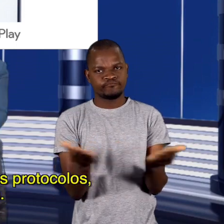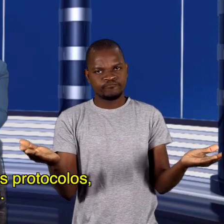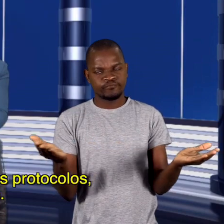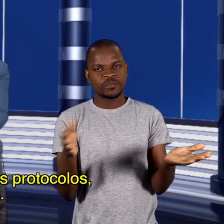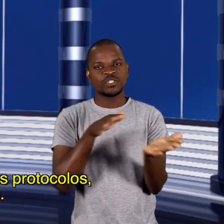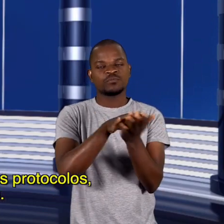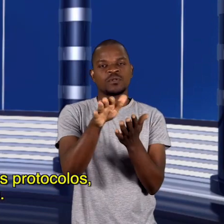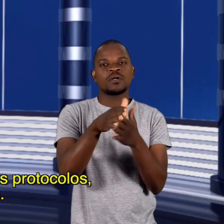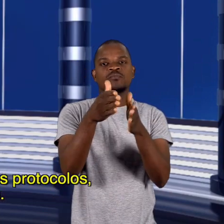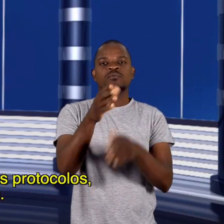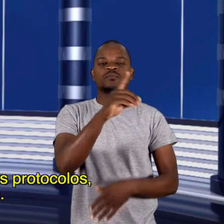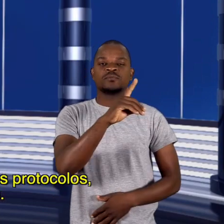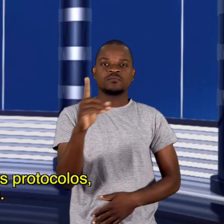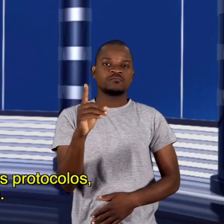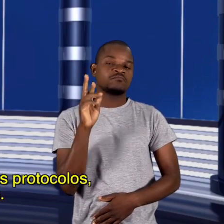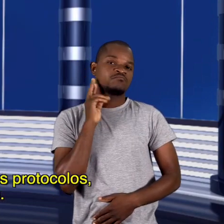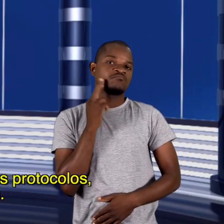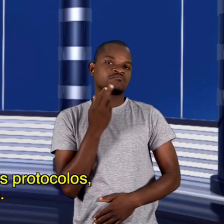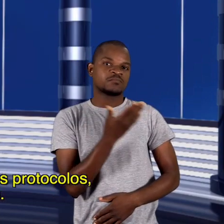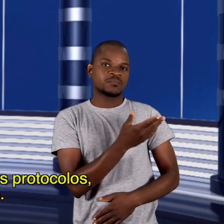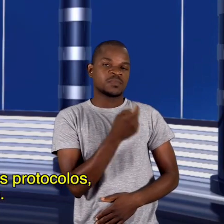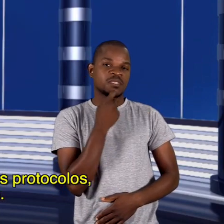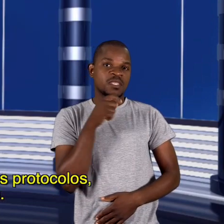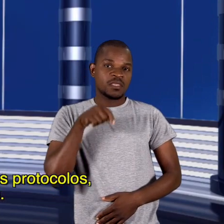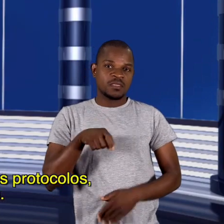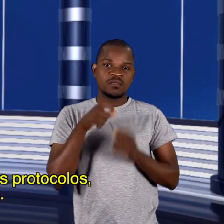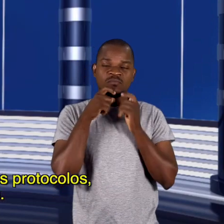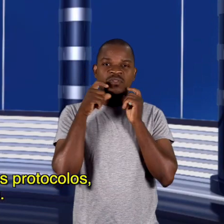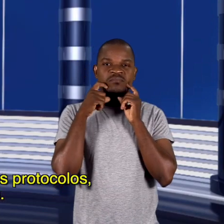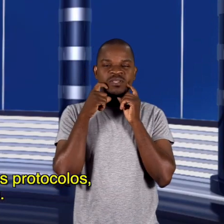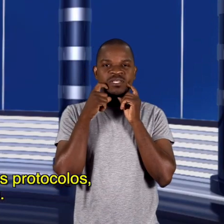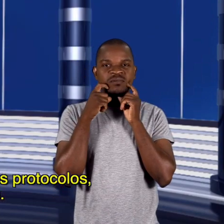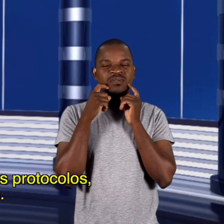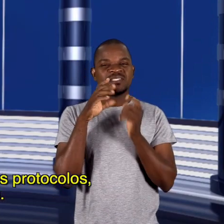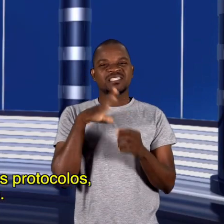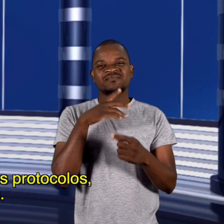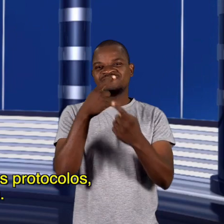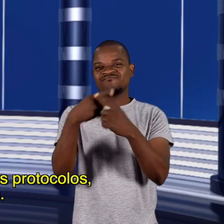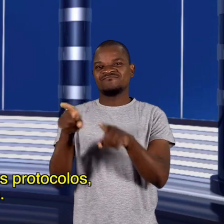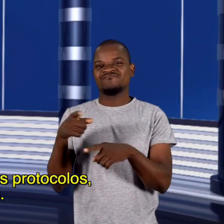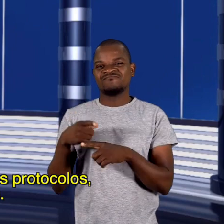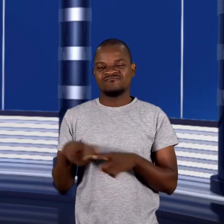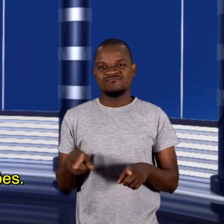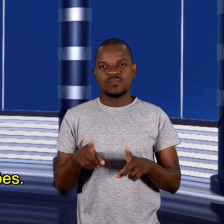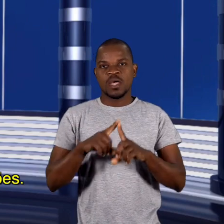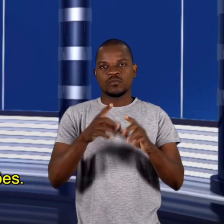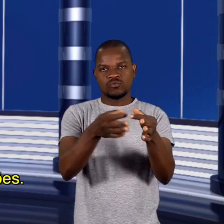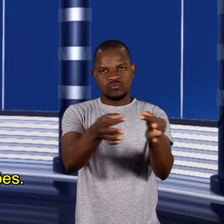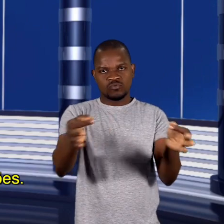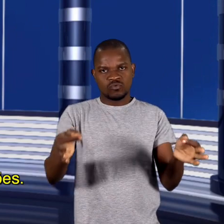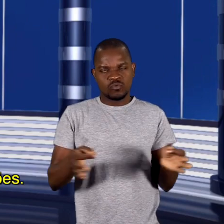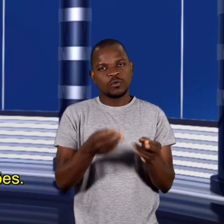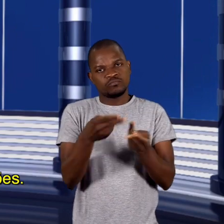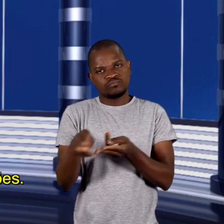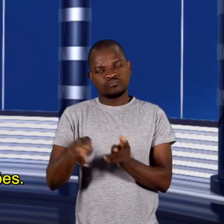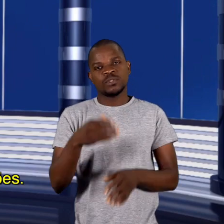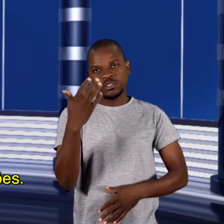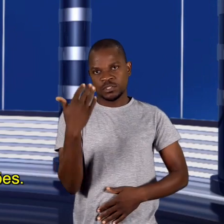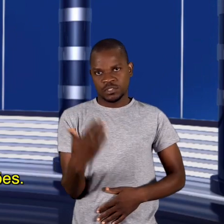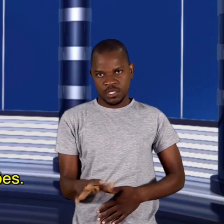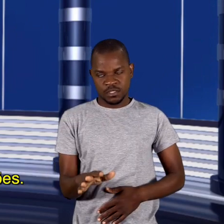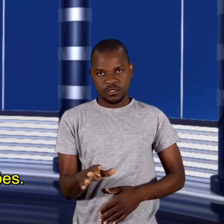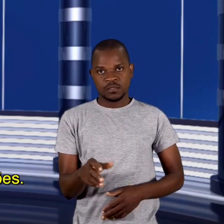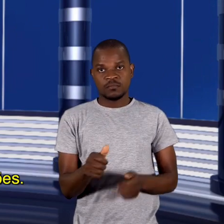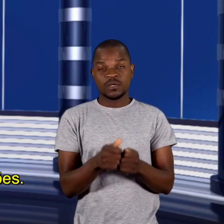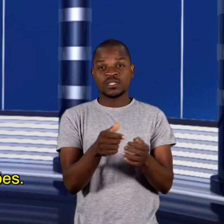Acho que o nosso país felizmente é signatário de vários protocolos, de várias convenções e que lá vê recomendações